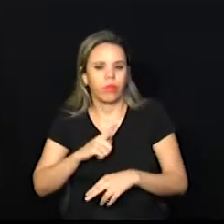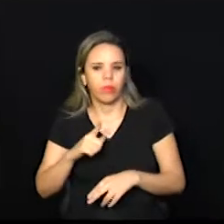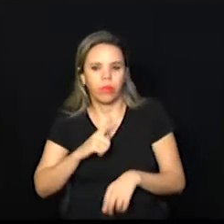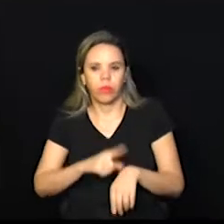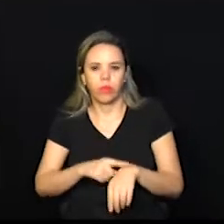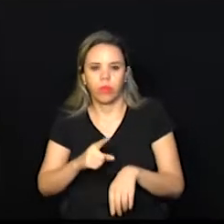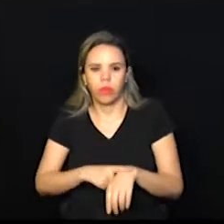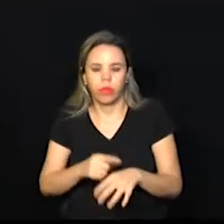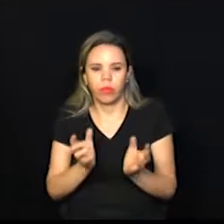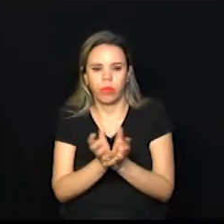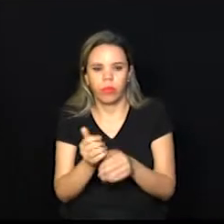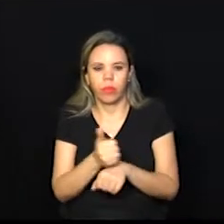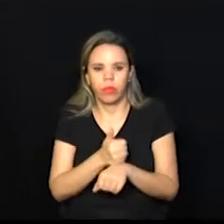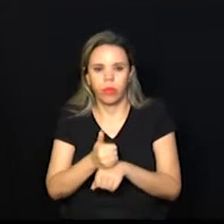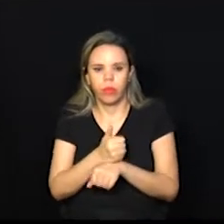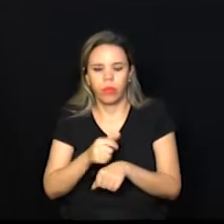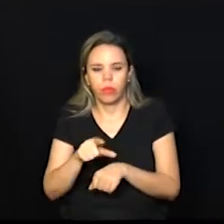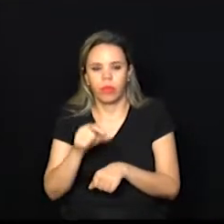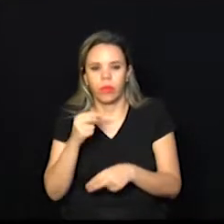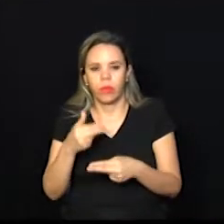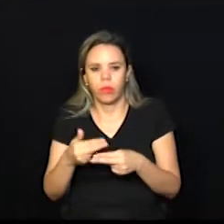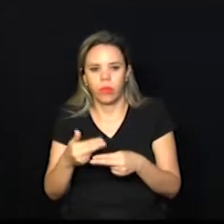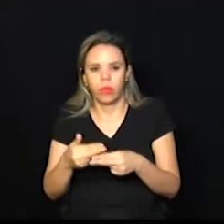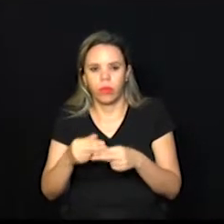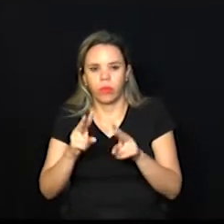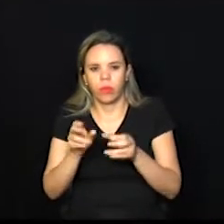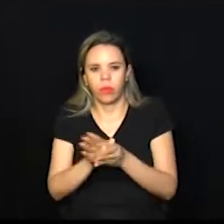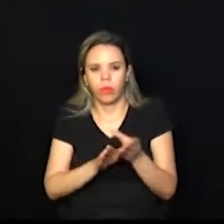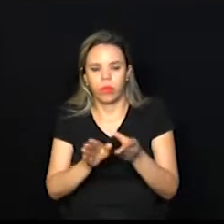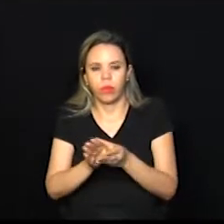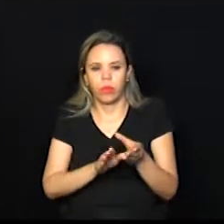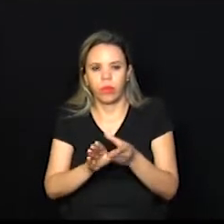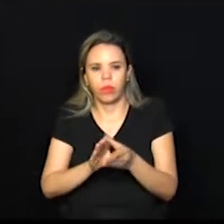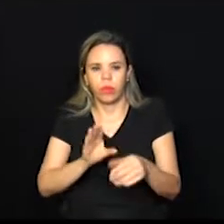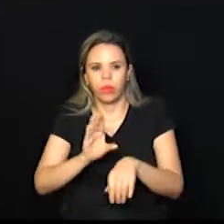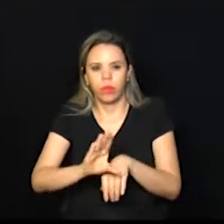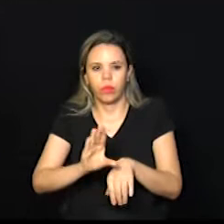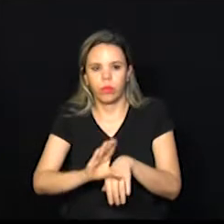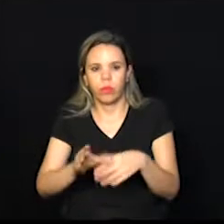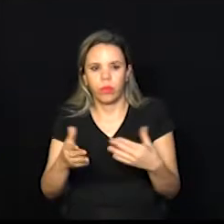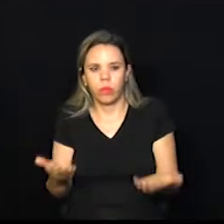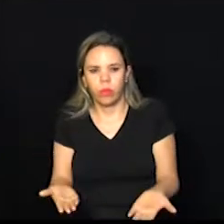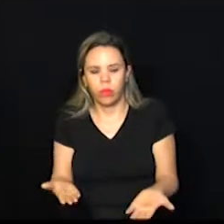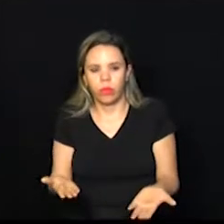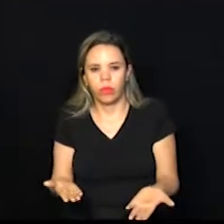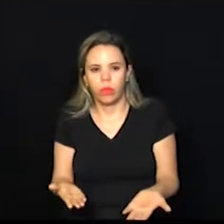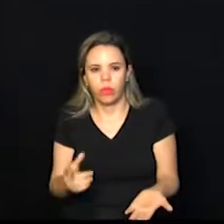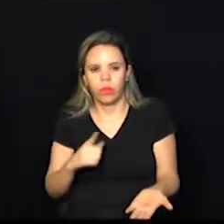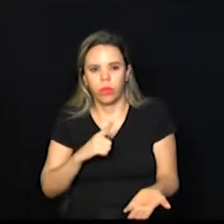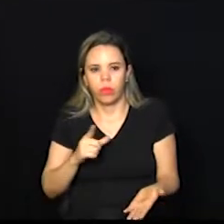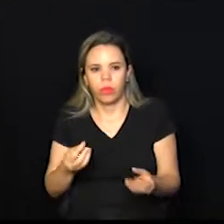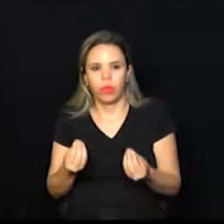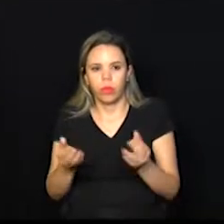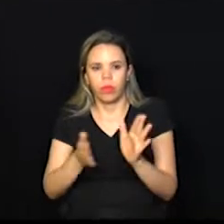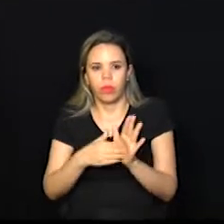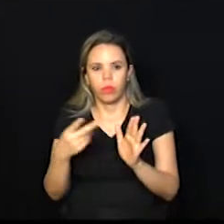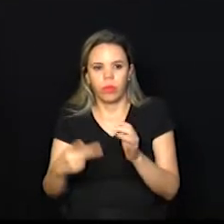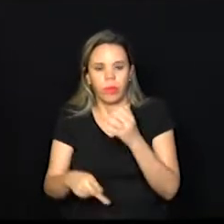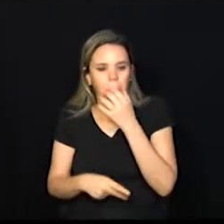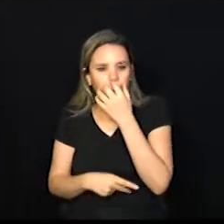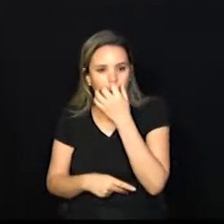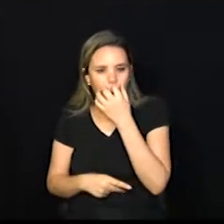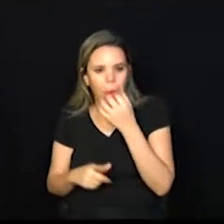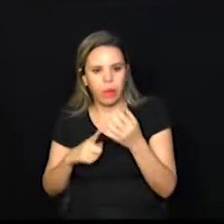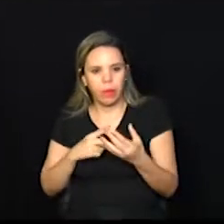da equipe escolher, junto com o SEBRAE, sobre orientação, que cursos seriam esses, do leque que eles têm para ofertar. Né? Nós